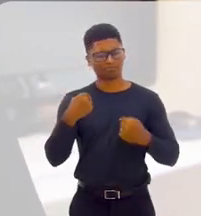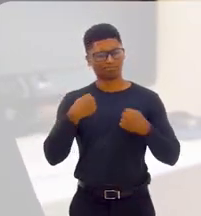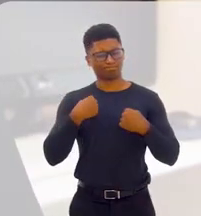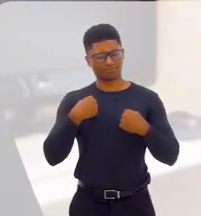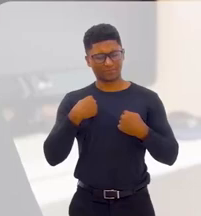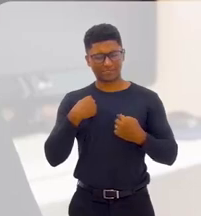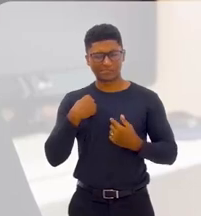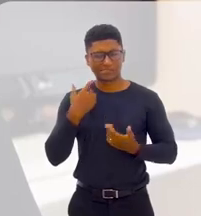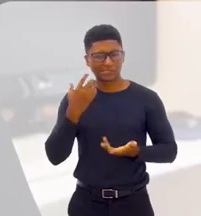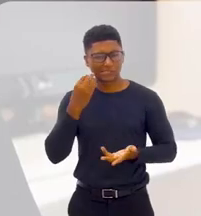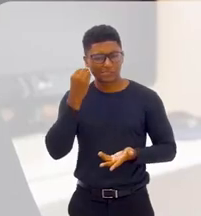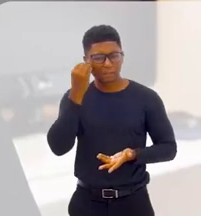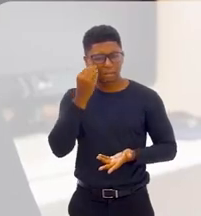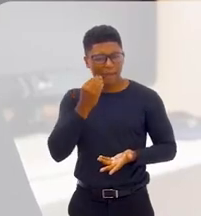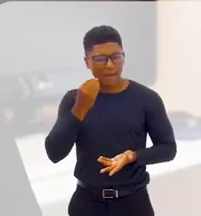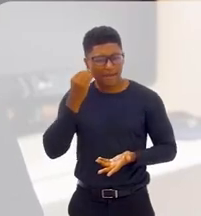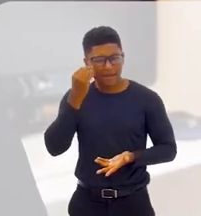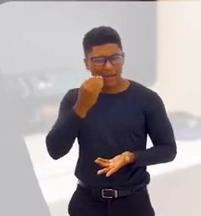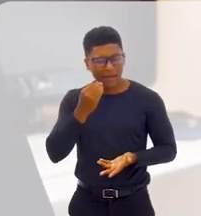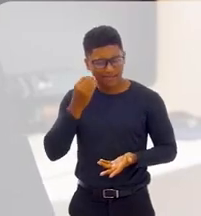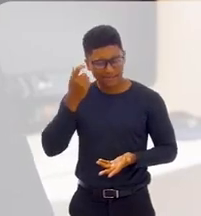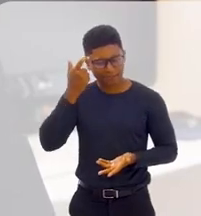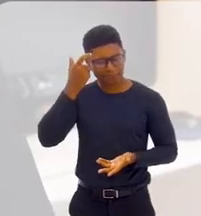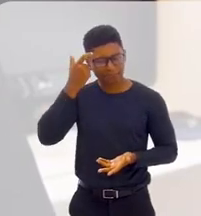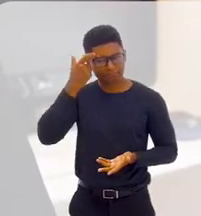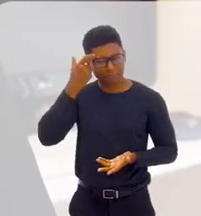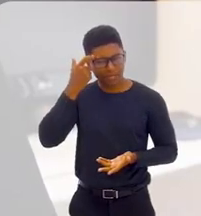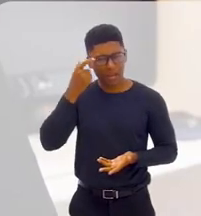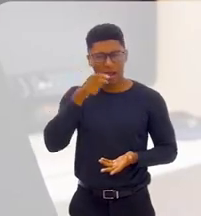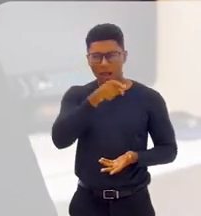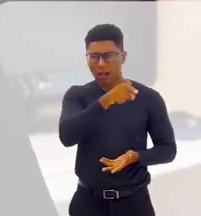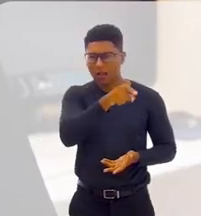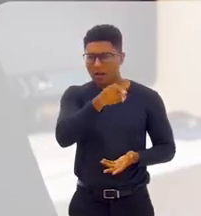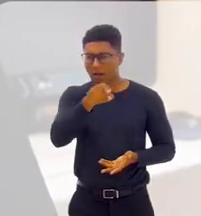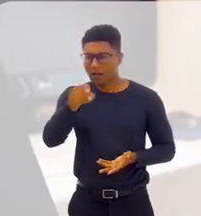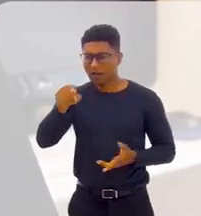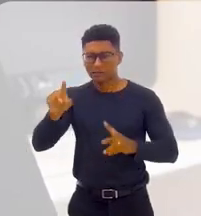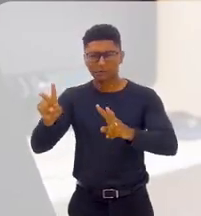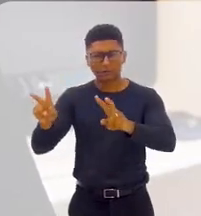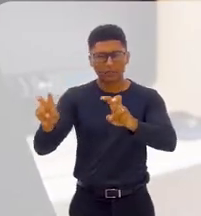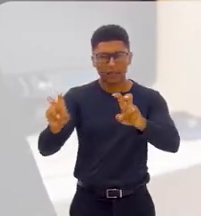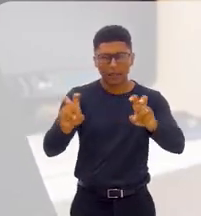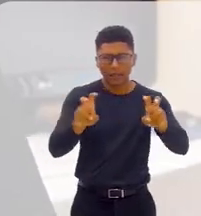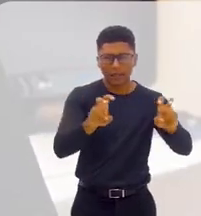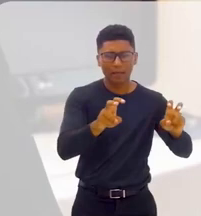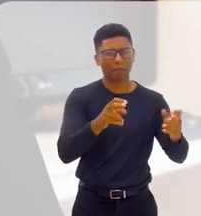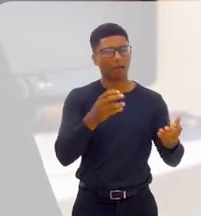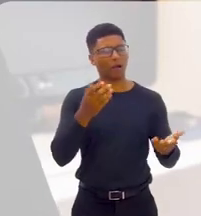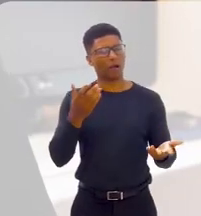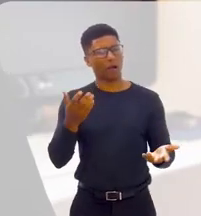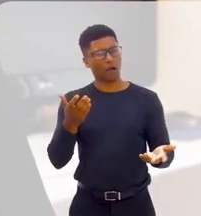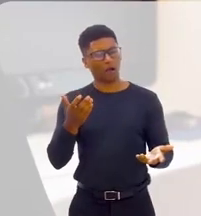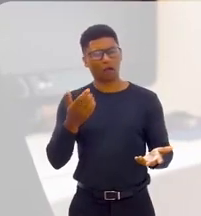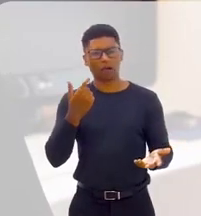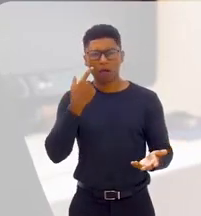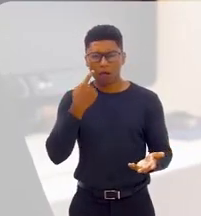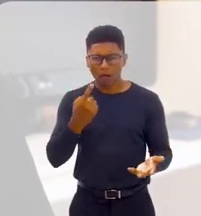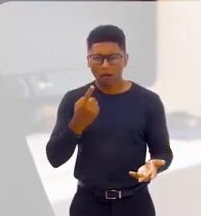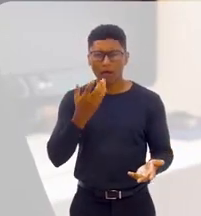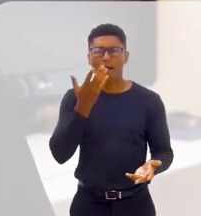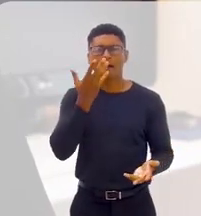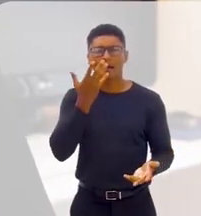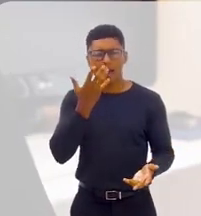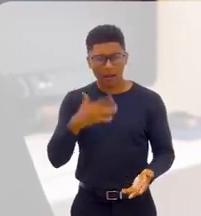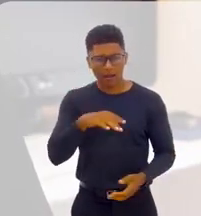trouxeram essa experiência de ouvir mais profundamente a respeito desse assunto, das